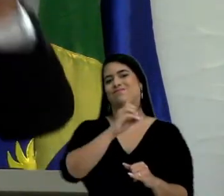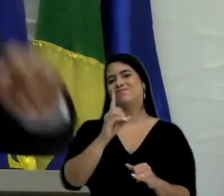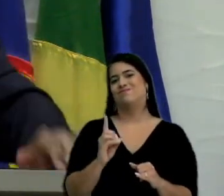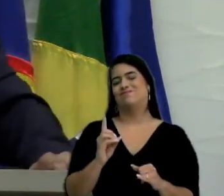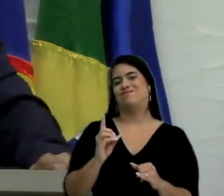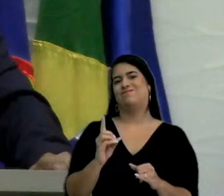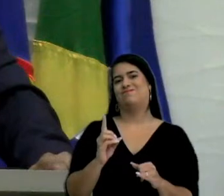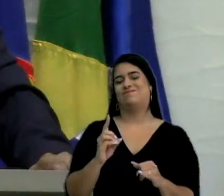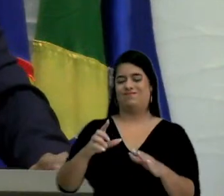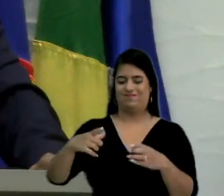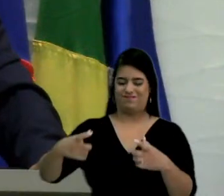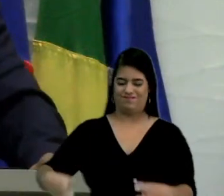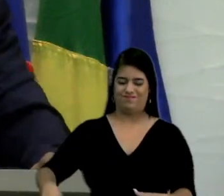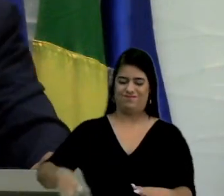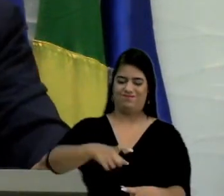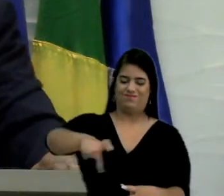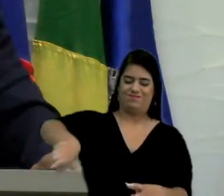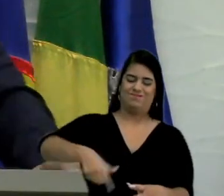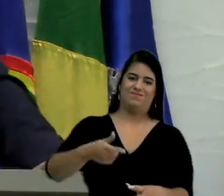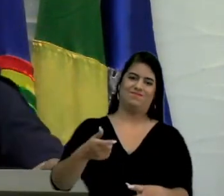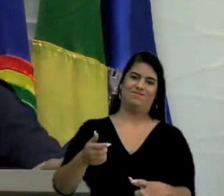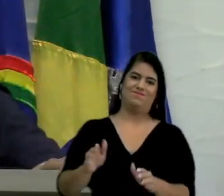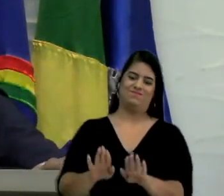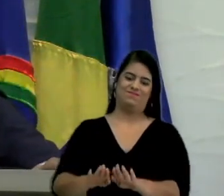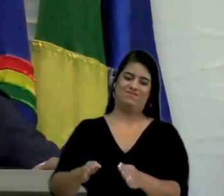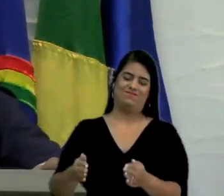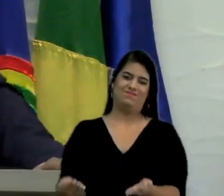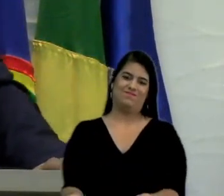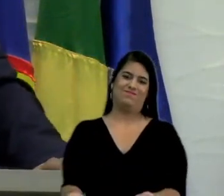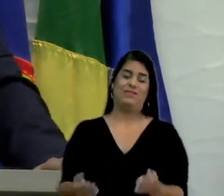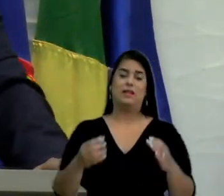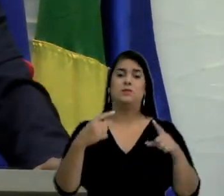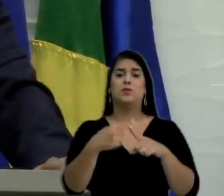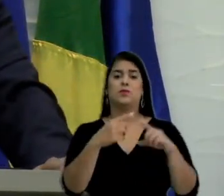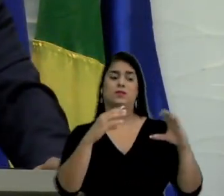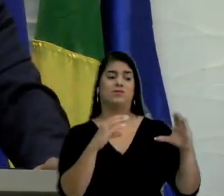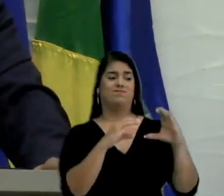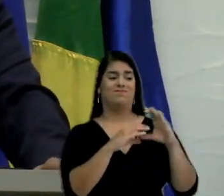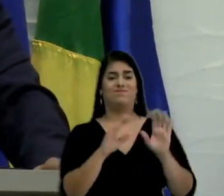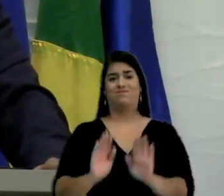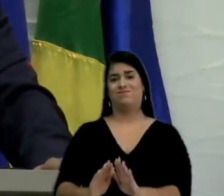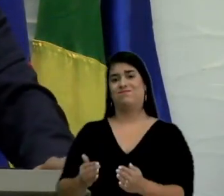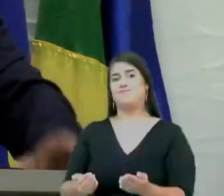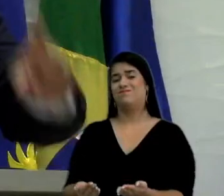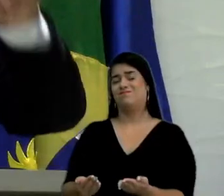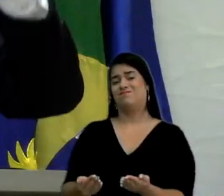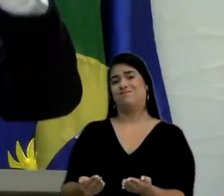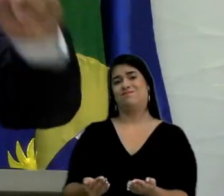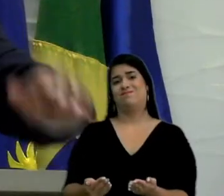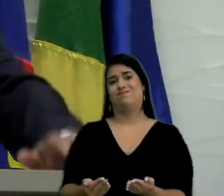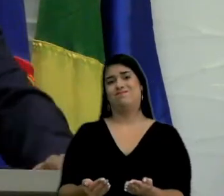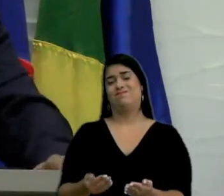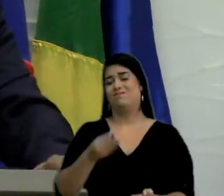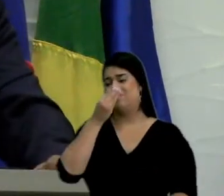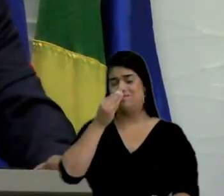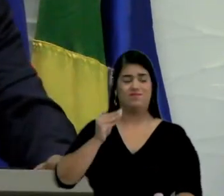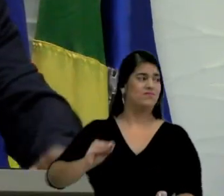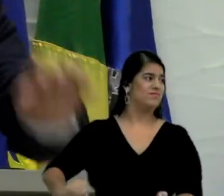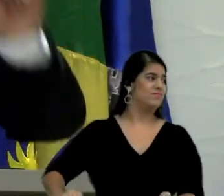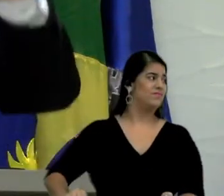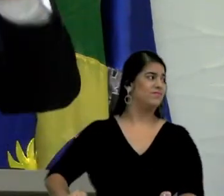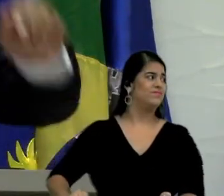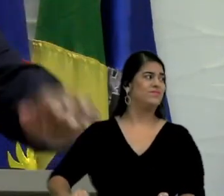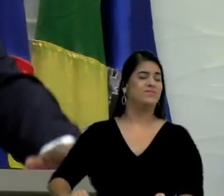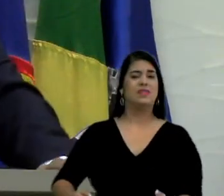dias que tá aberto lá que a Compesa abriu e não fechou vê que descaso a